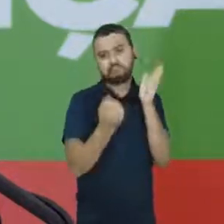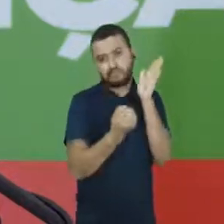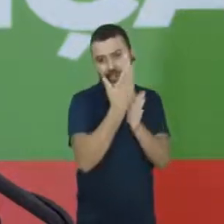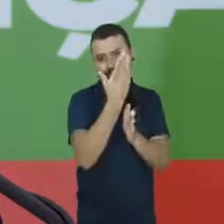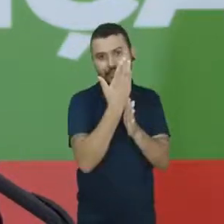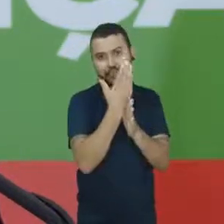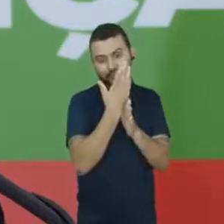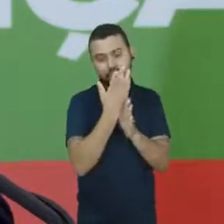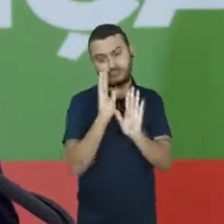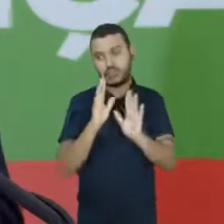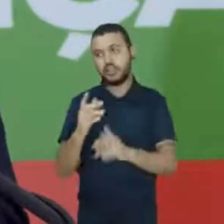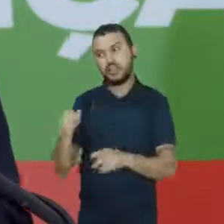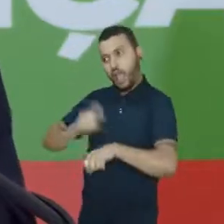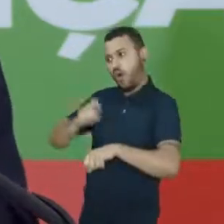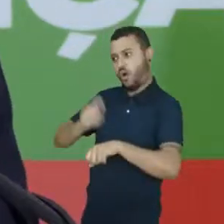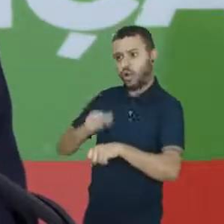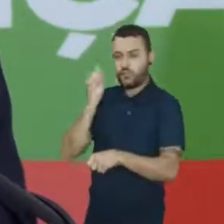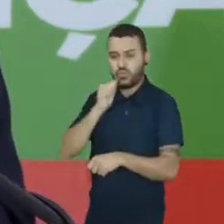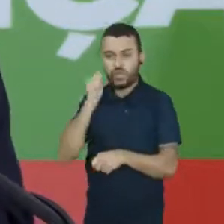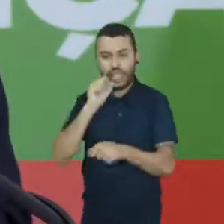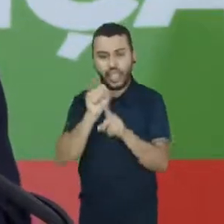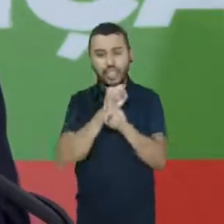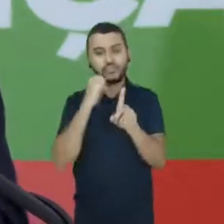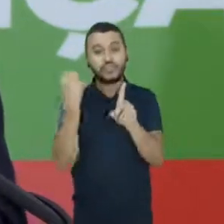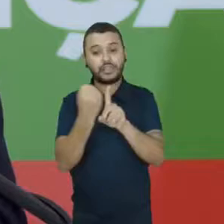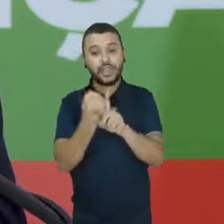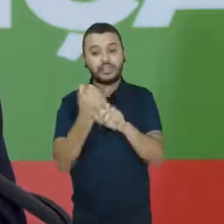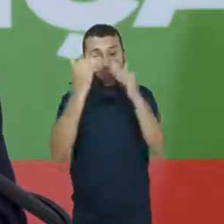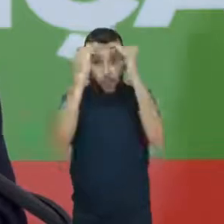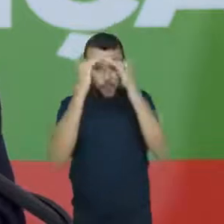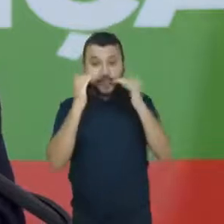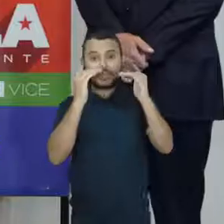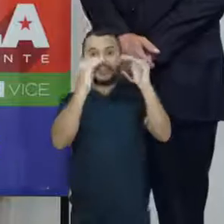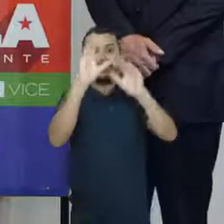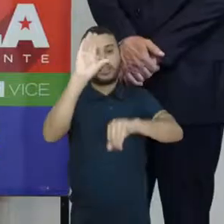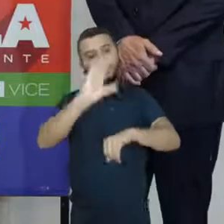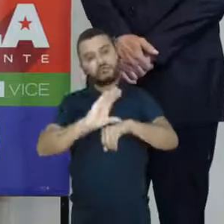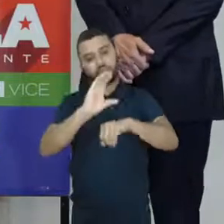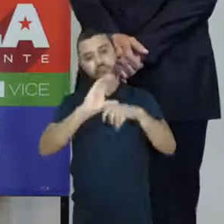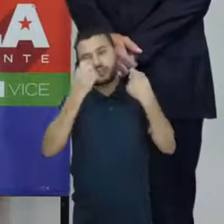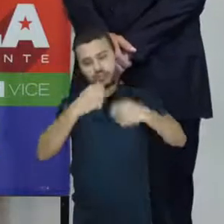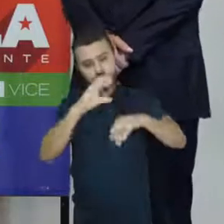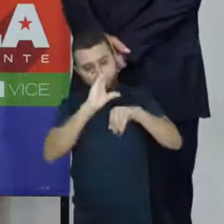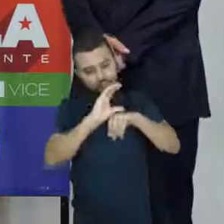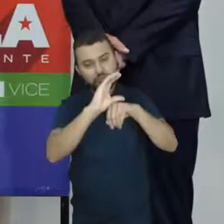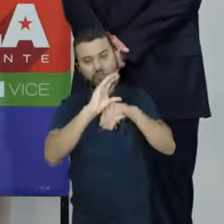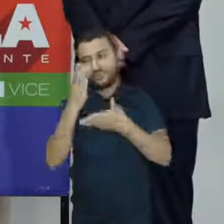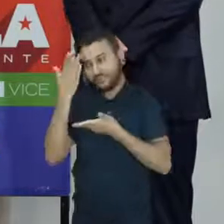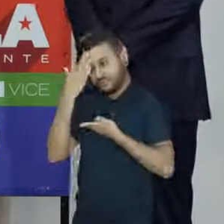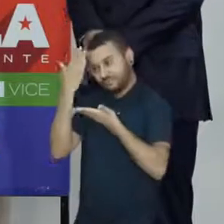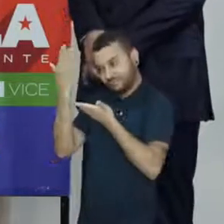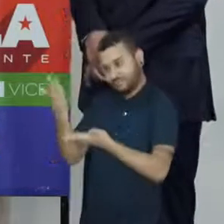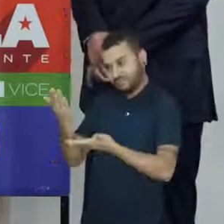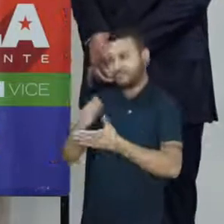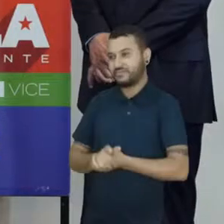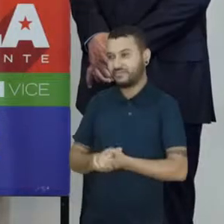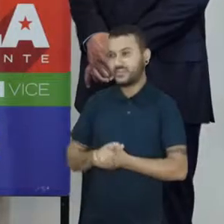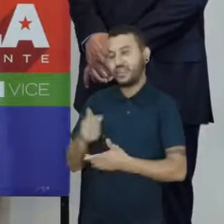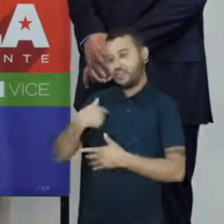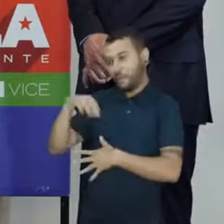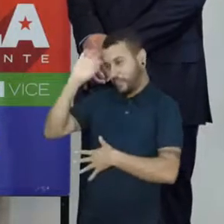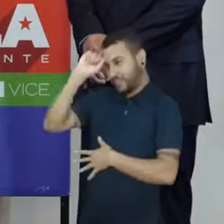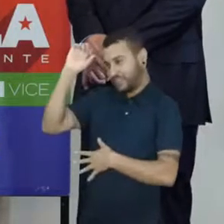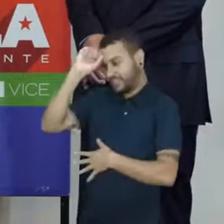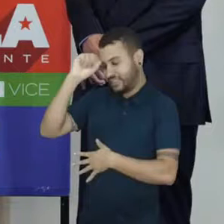da sociedade brasileira respeitar a nossa Constituição. E eu te agradeço. Eu aprendi muito com a tua